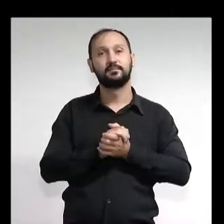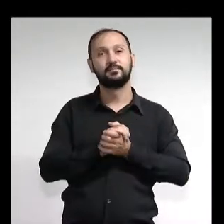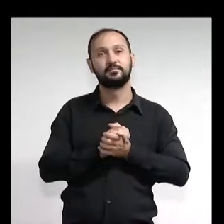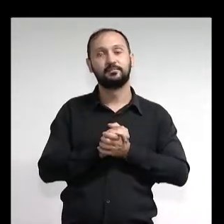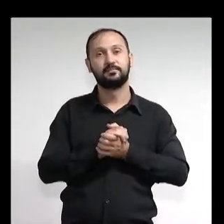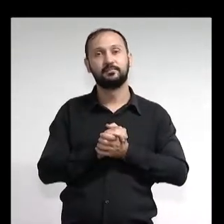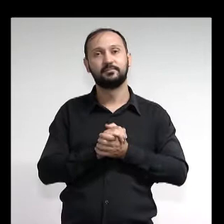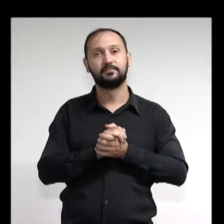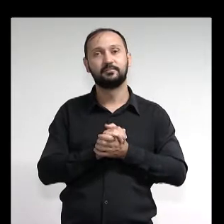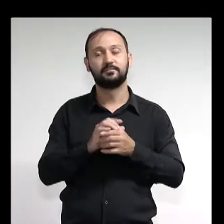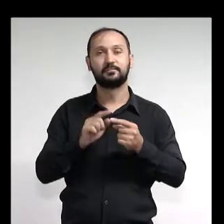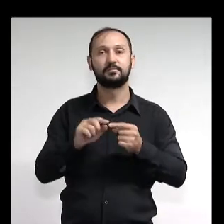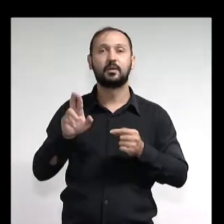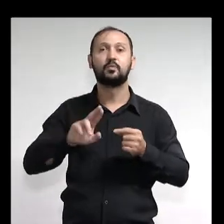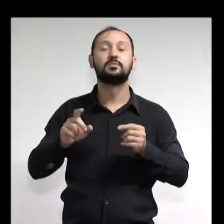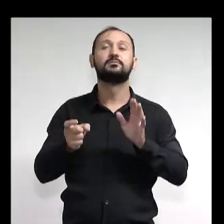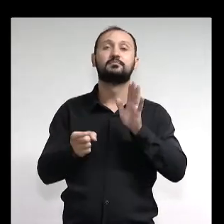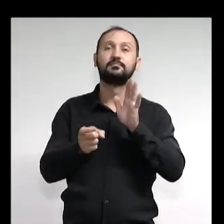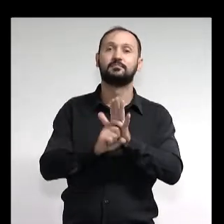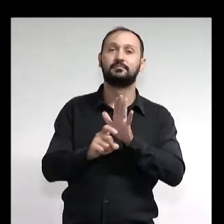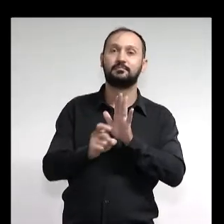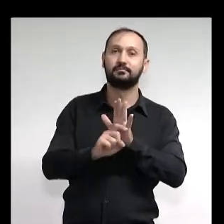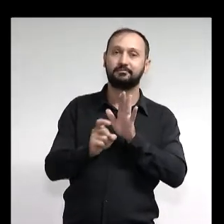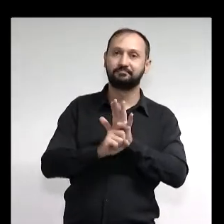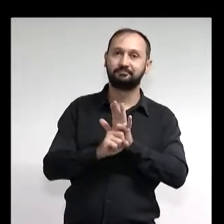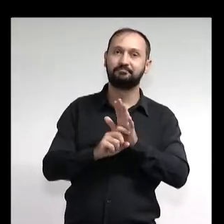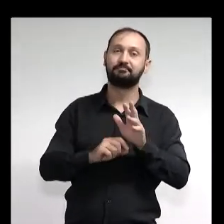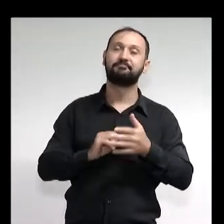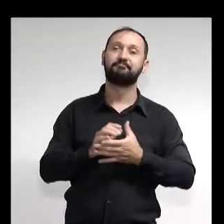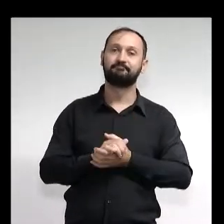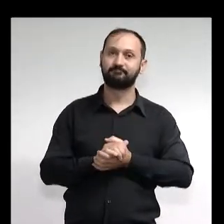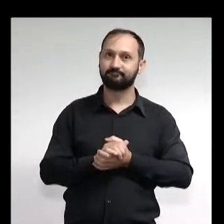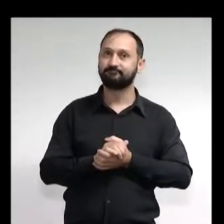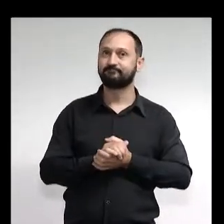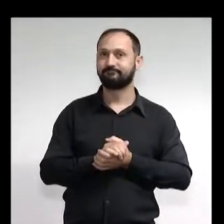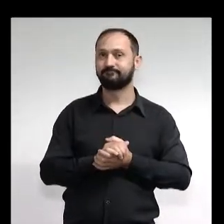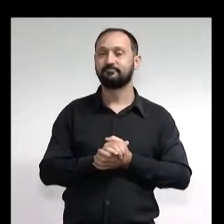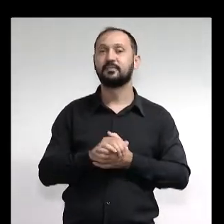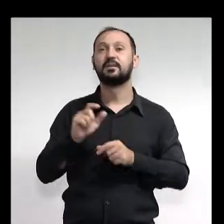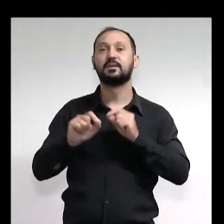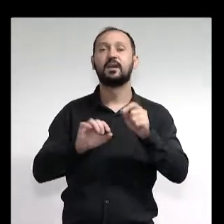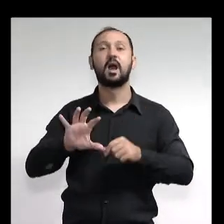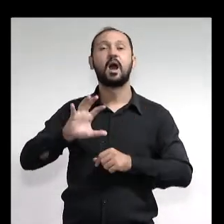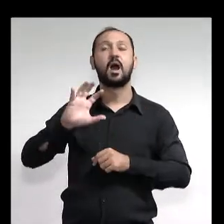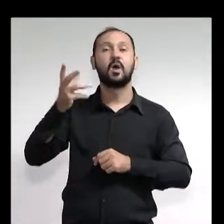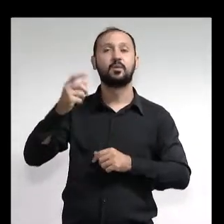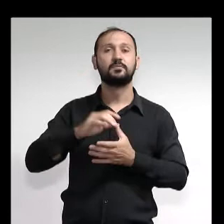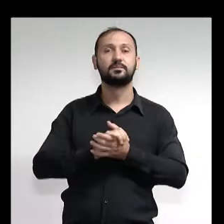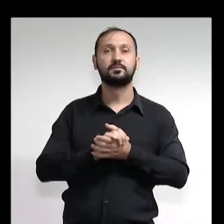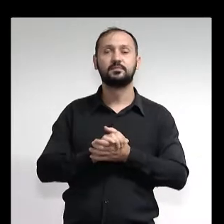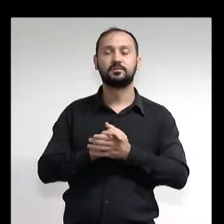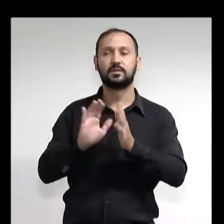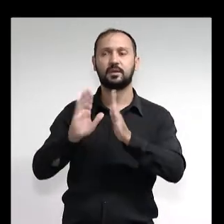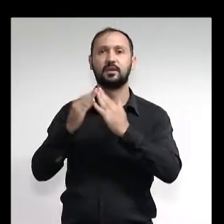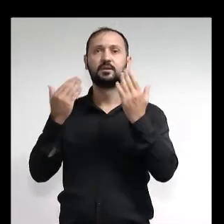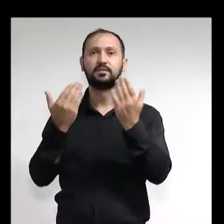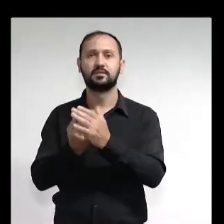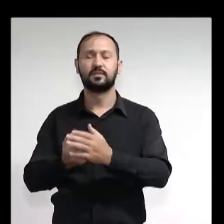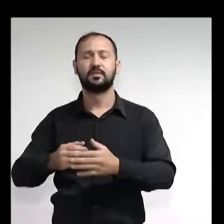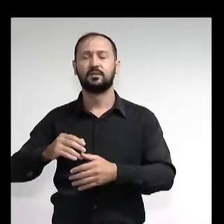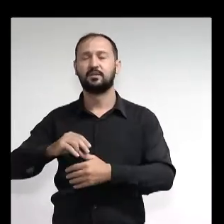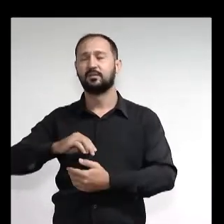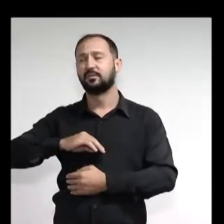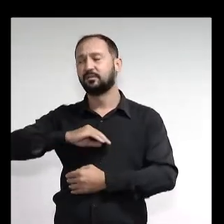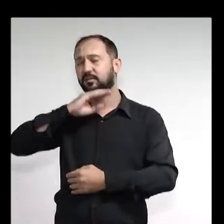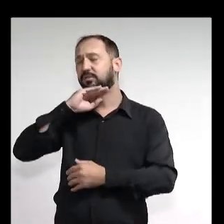quem? Elas são desafiadas pelo tráfico. Então, o que muitas vezes acontece? A criança acha a